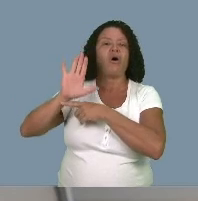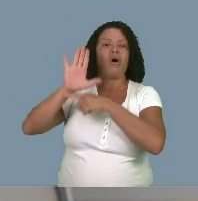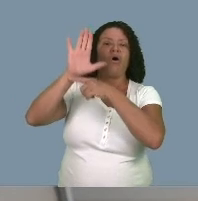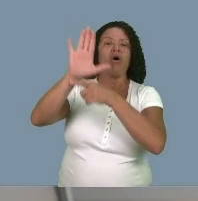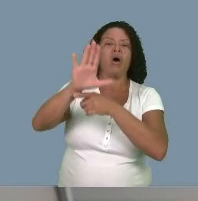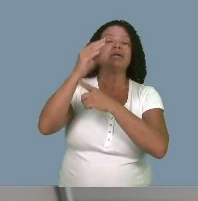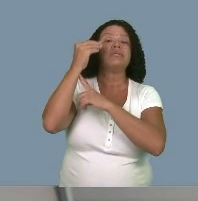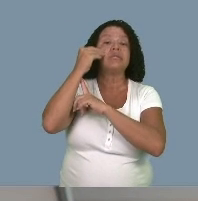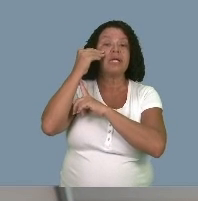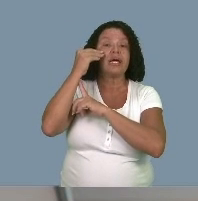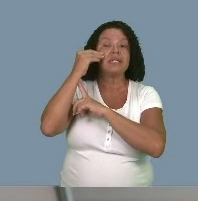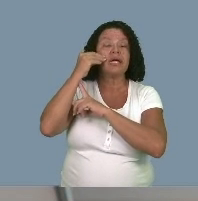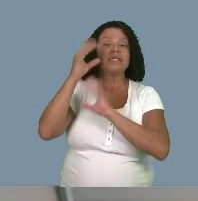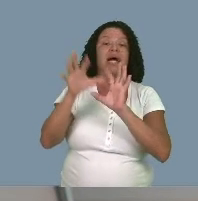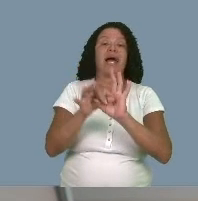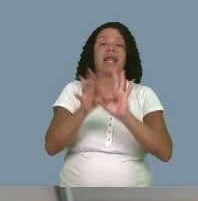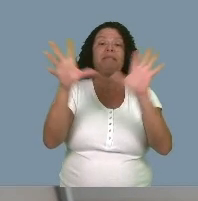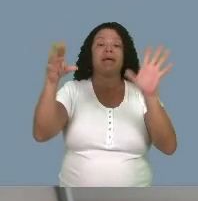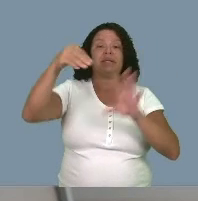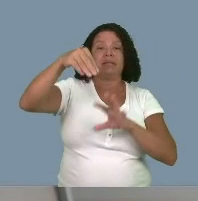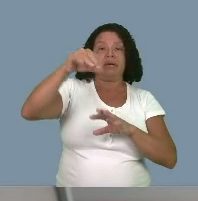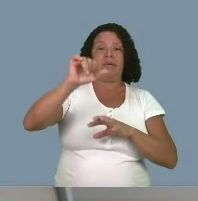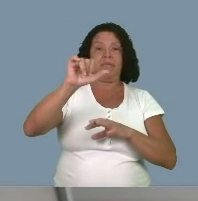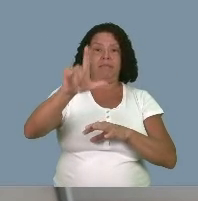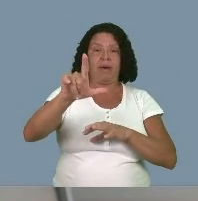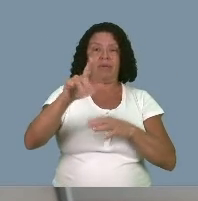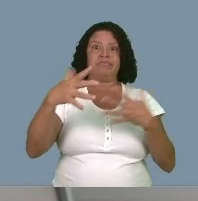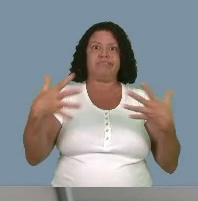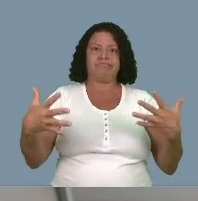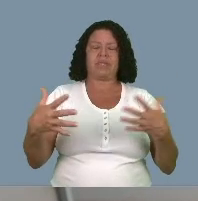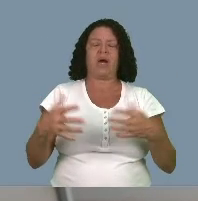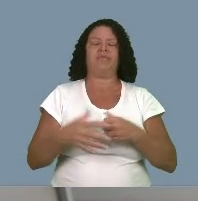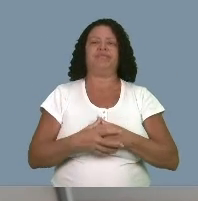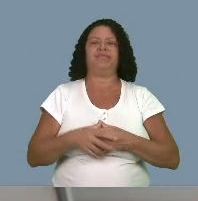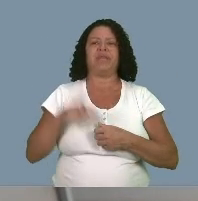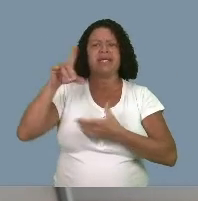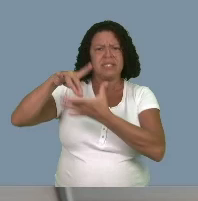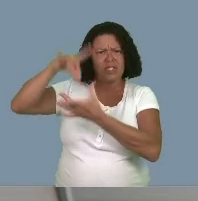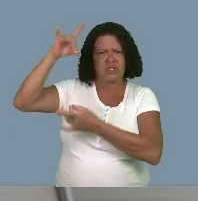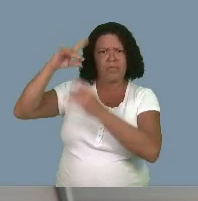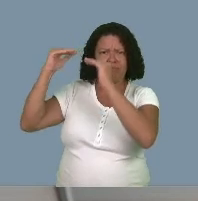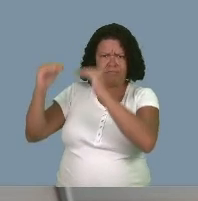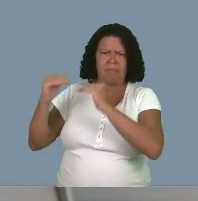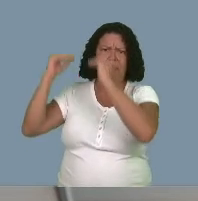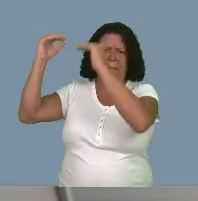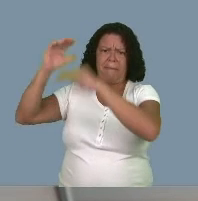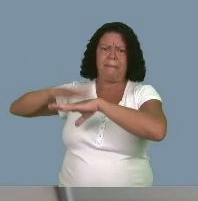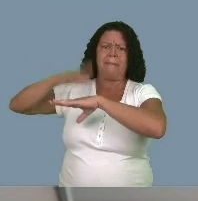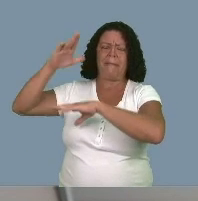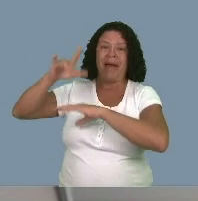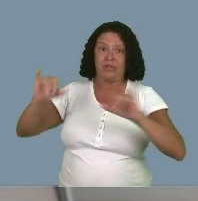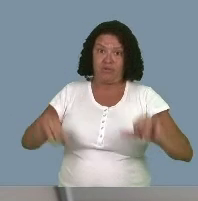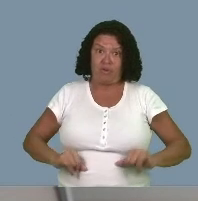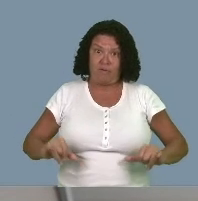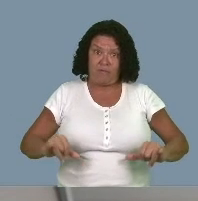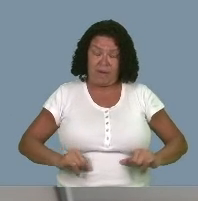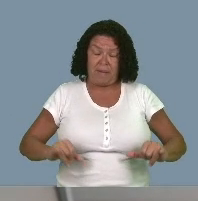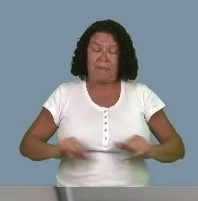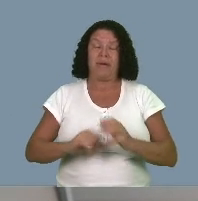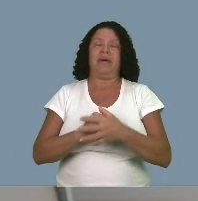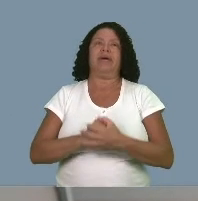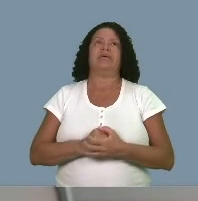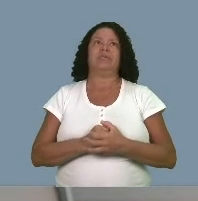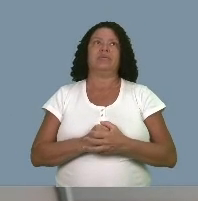tentar libertar o mal. Então, para esses espíritos mais elevados, o sofrimento de alguém